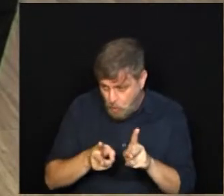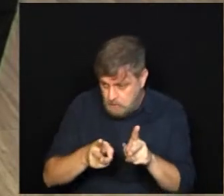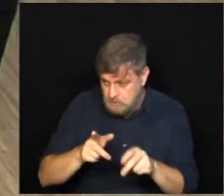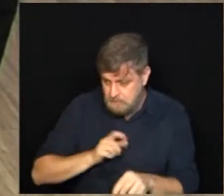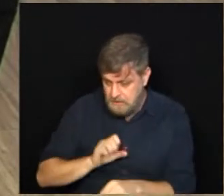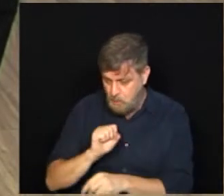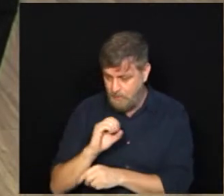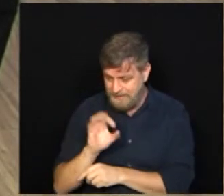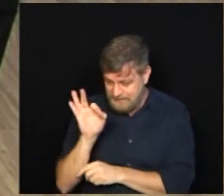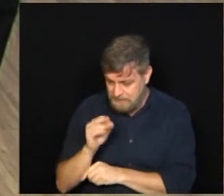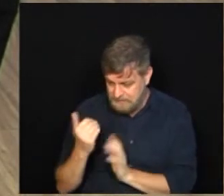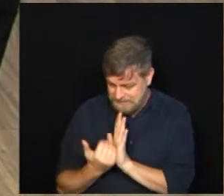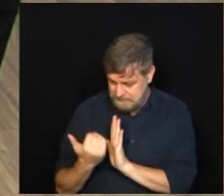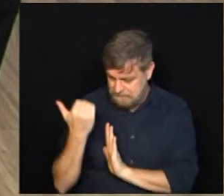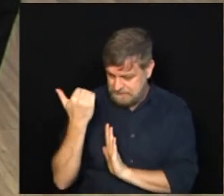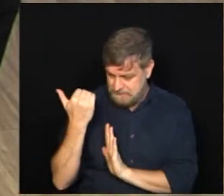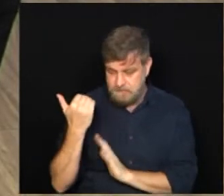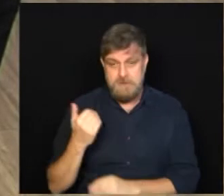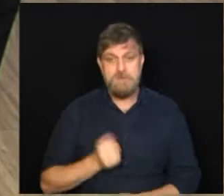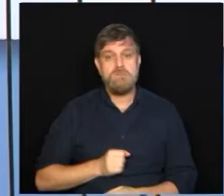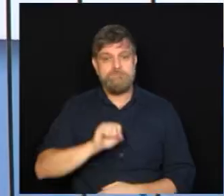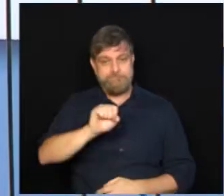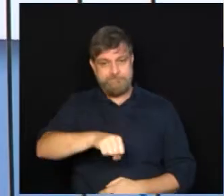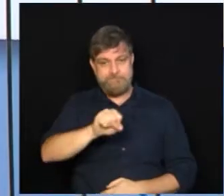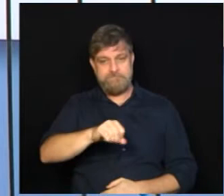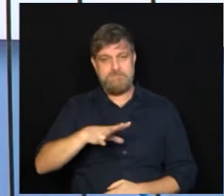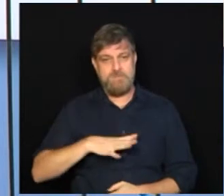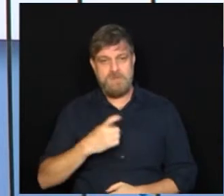dos 80%, Mina? Sim, Campinas